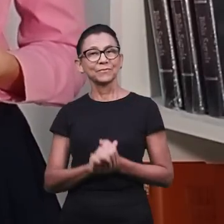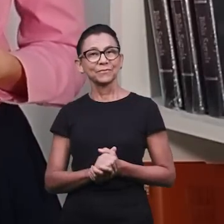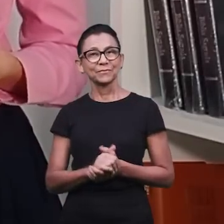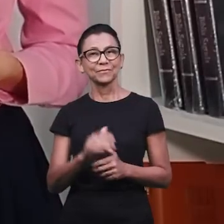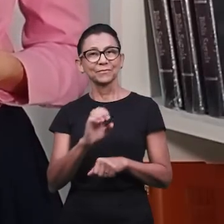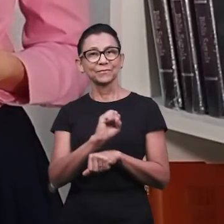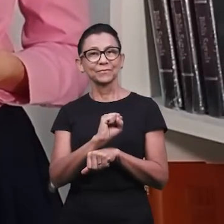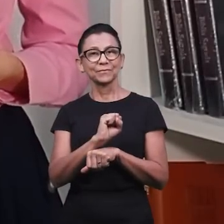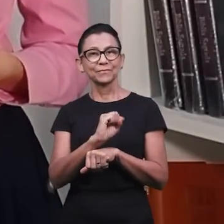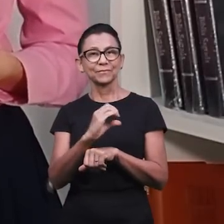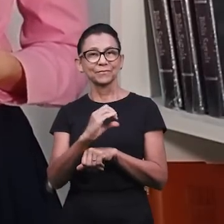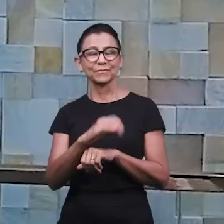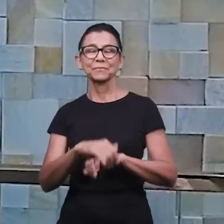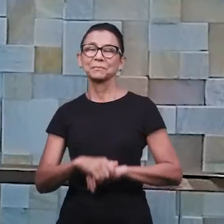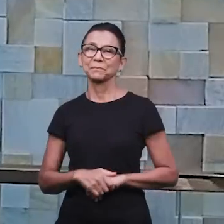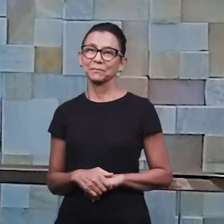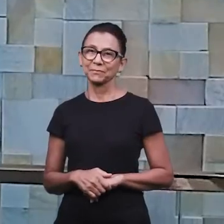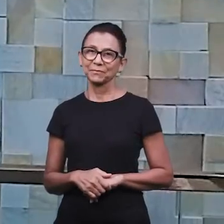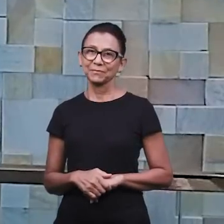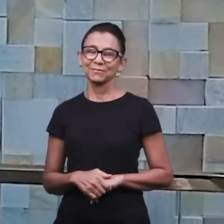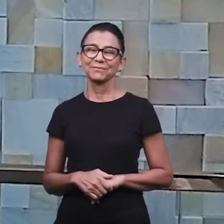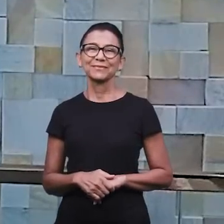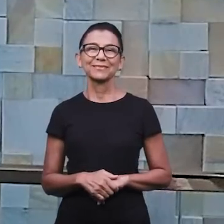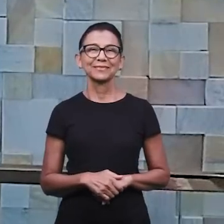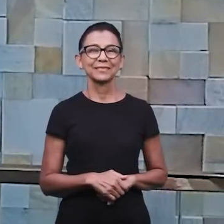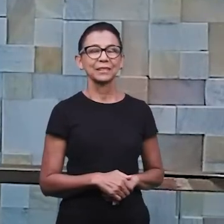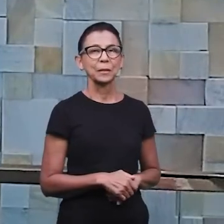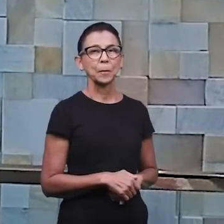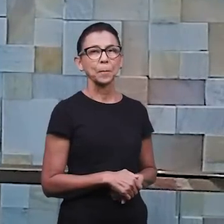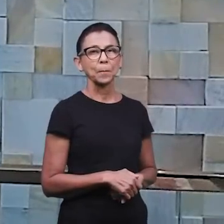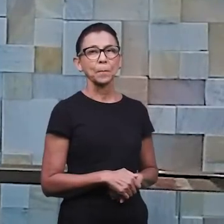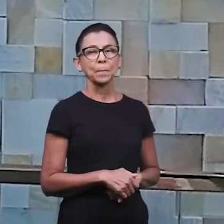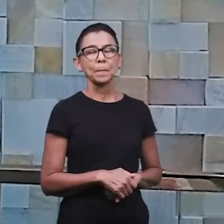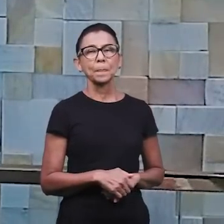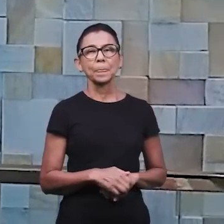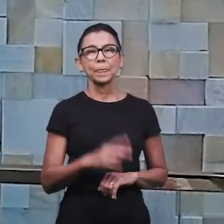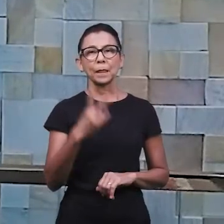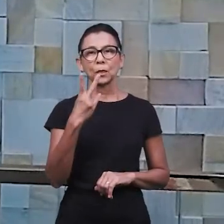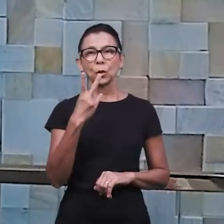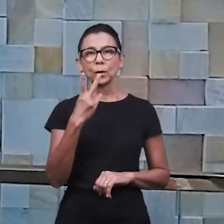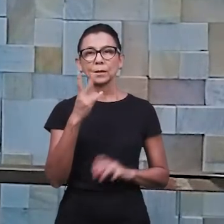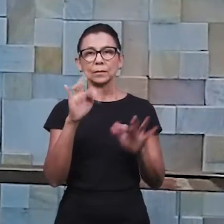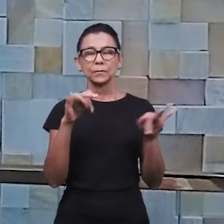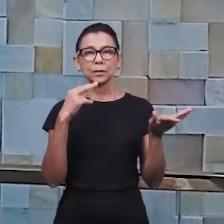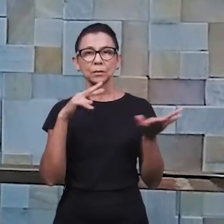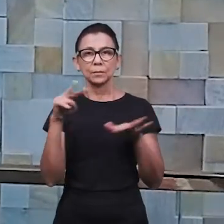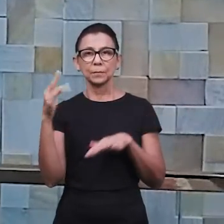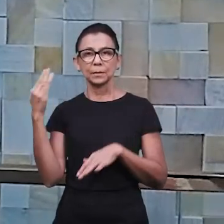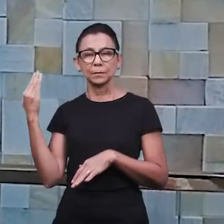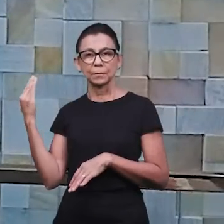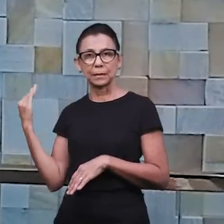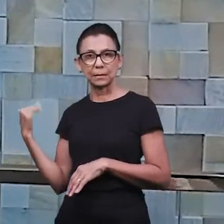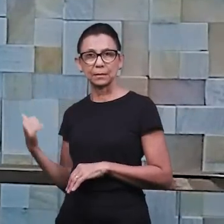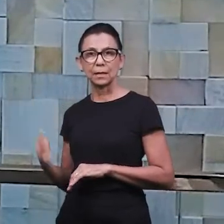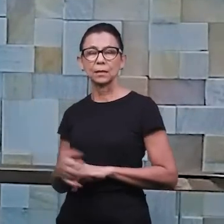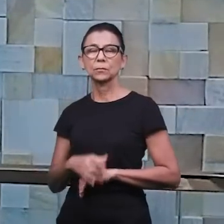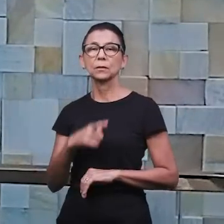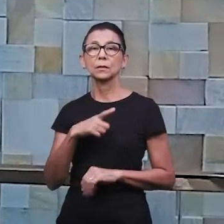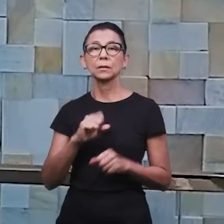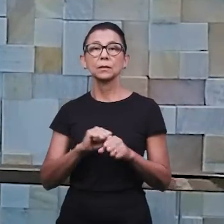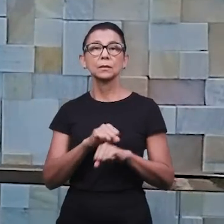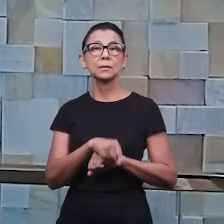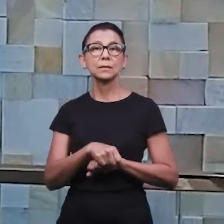Santa Catarina. A paz do Senhor. Nos últimos 2 finais de semana, irmãos do estado participaram do